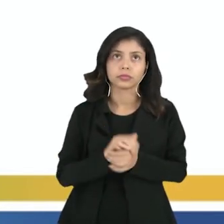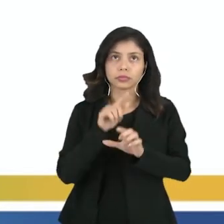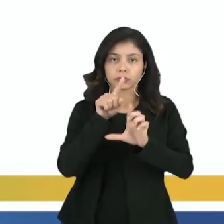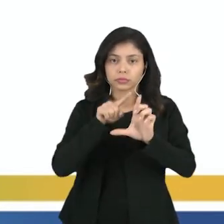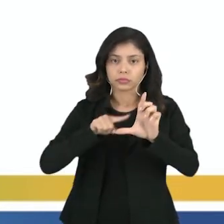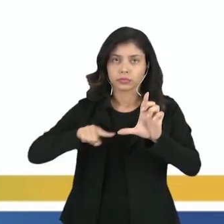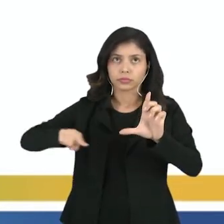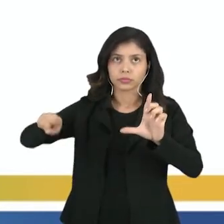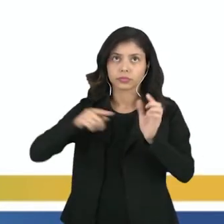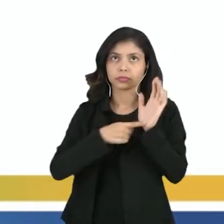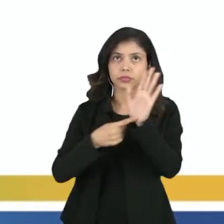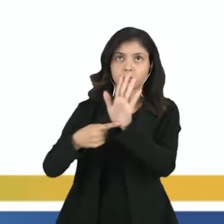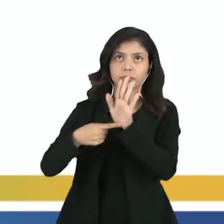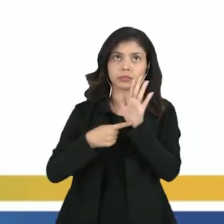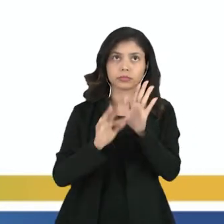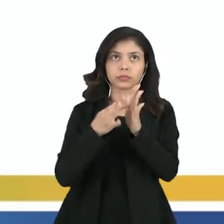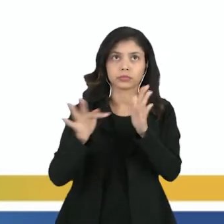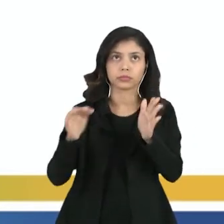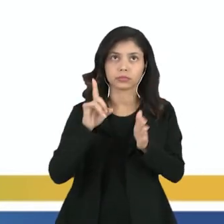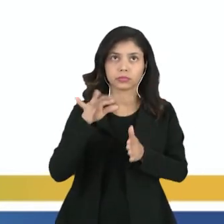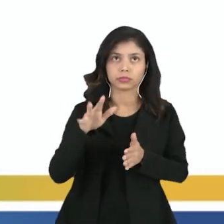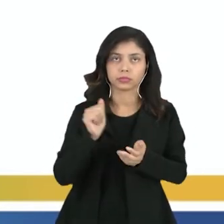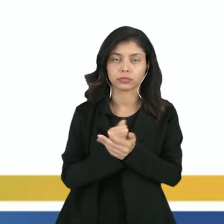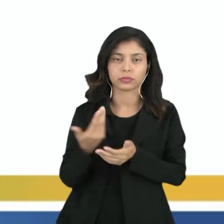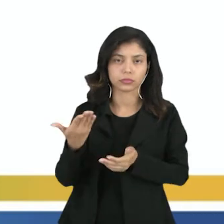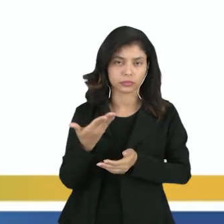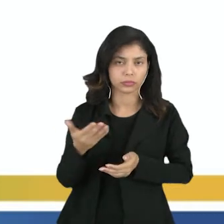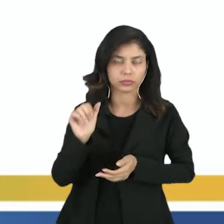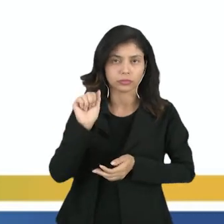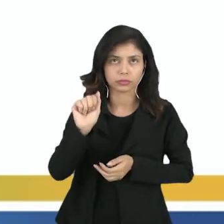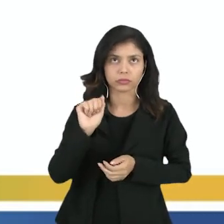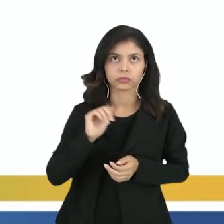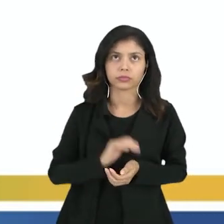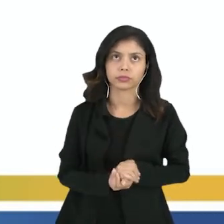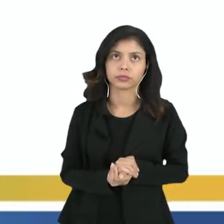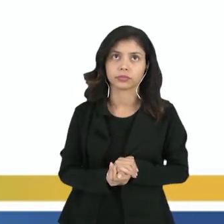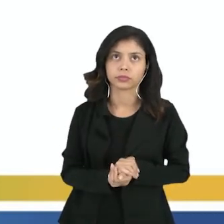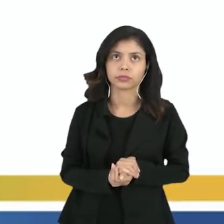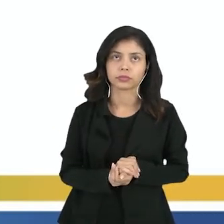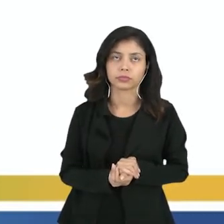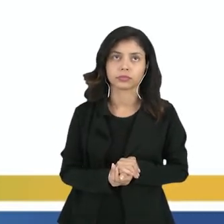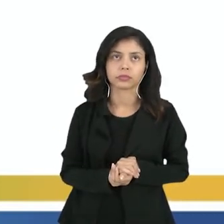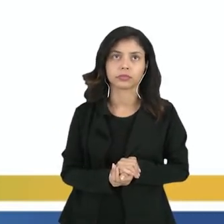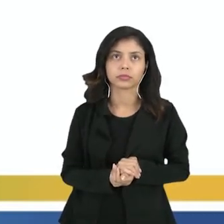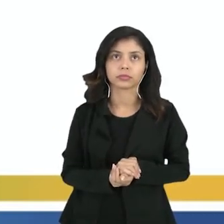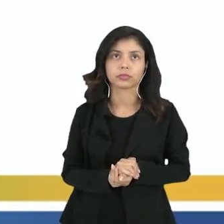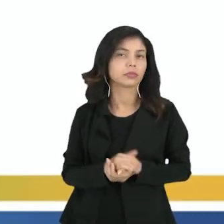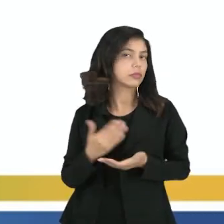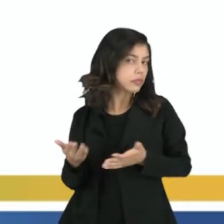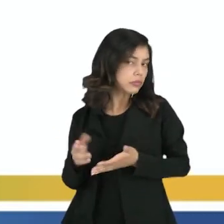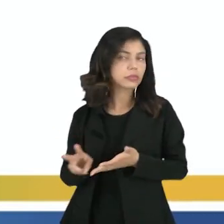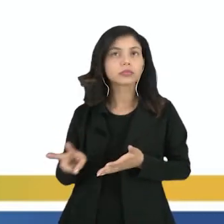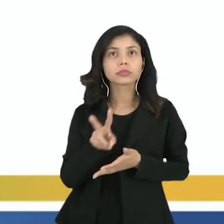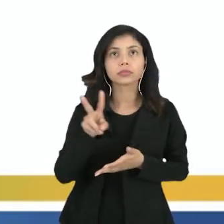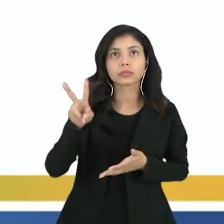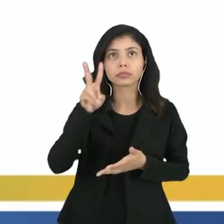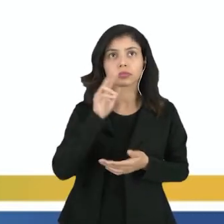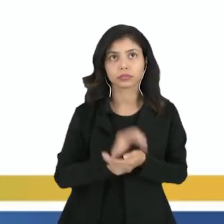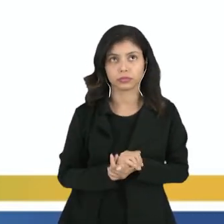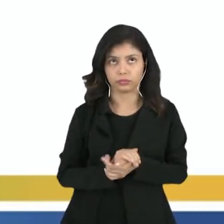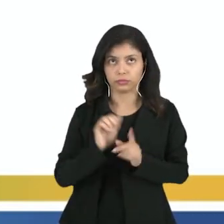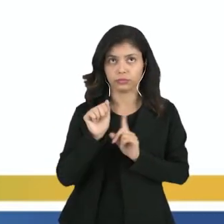comportamento da função logarítmica na base A. A base é A. Então, o valor de A